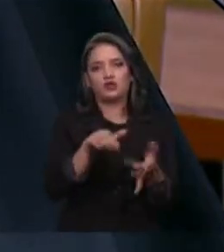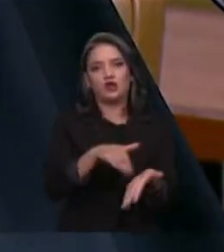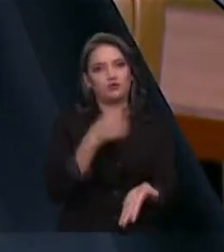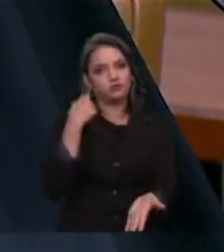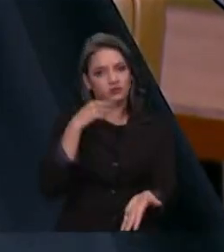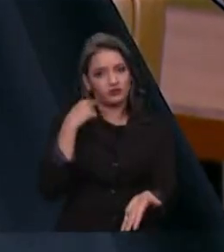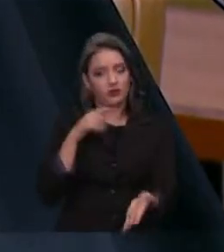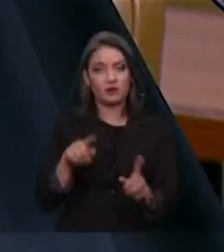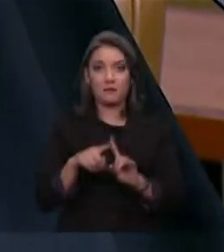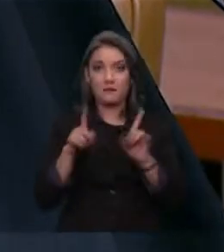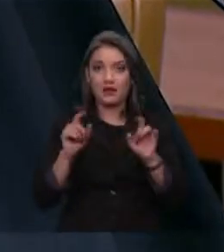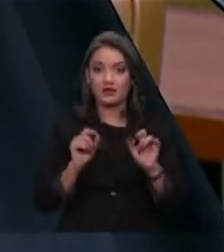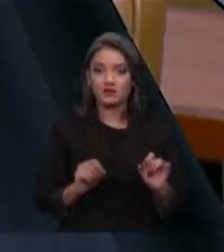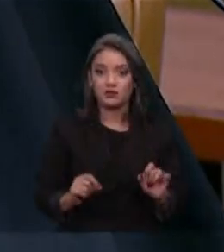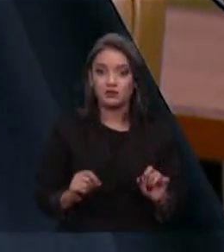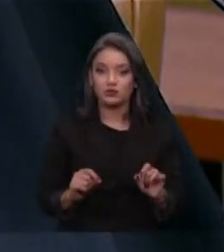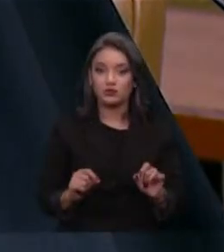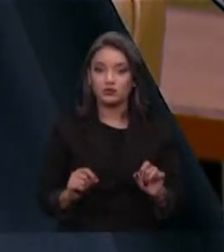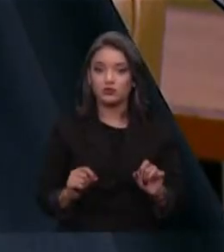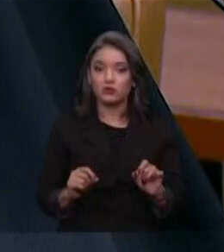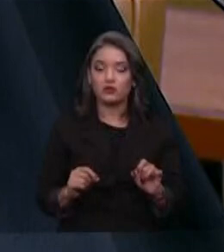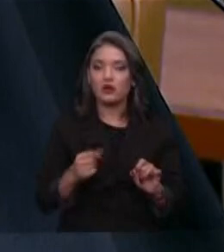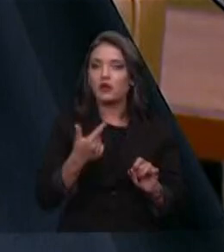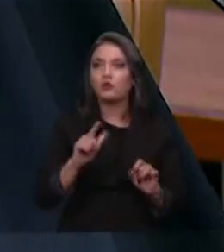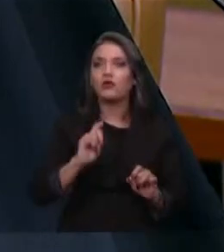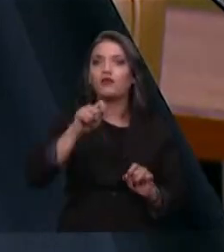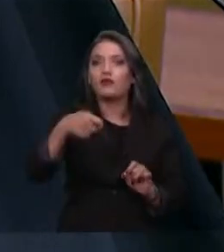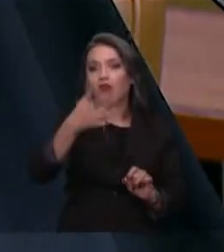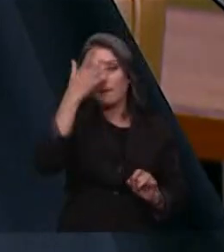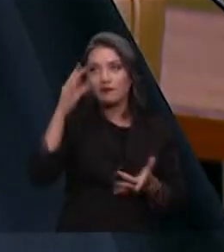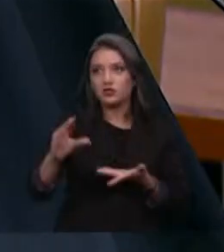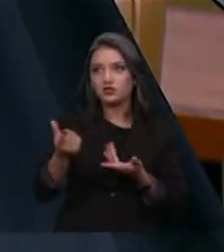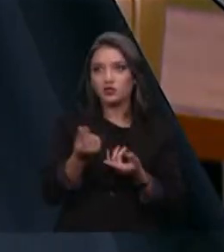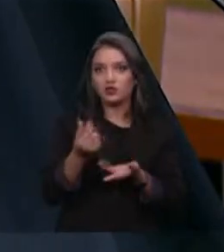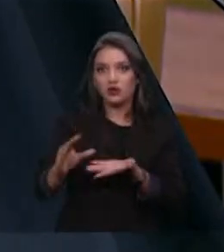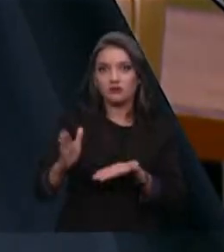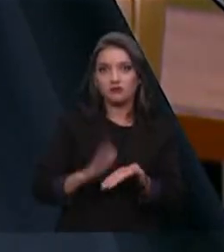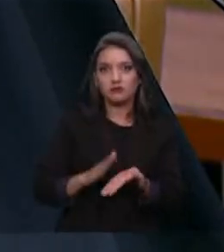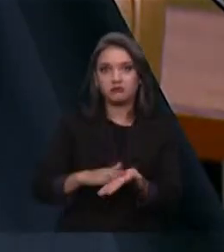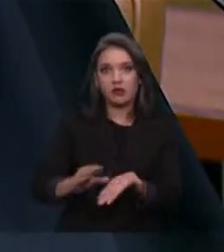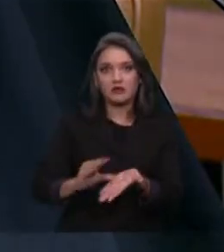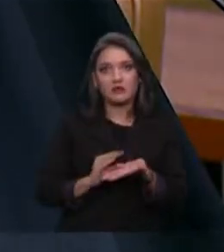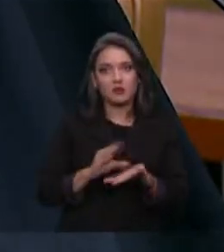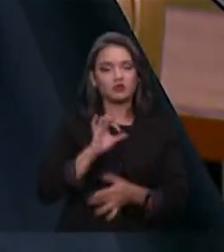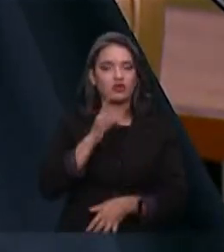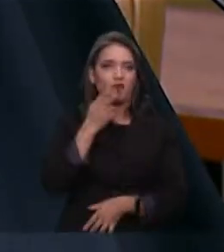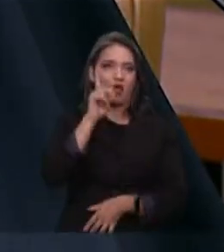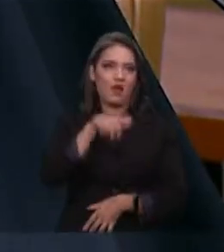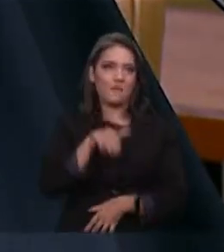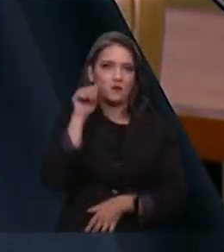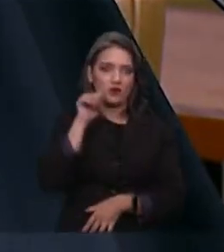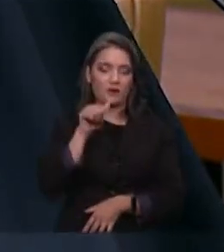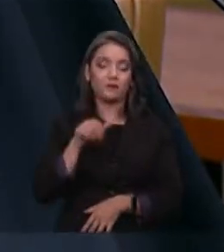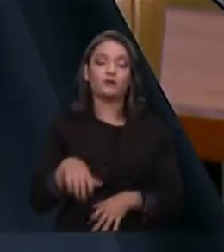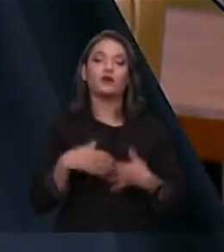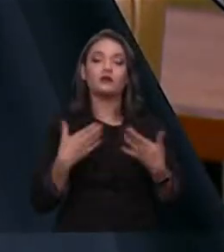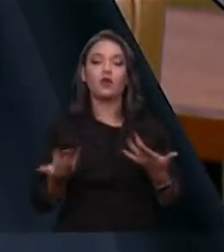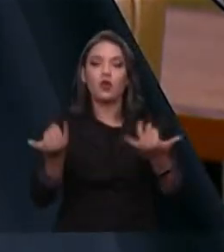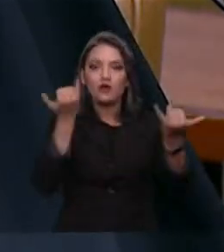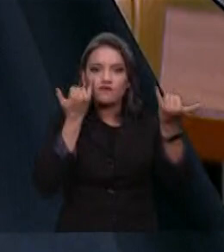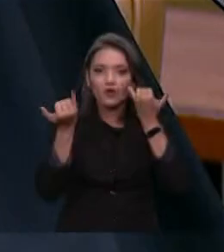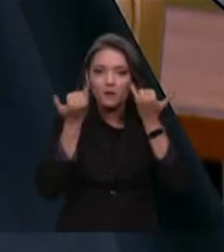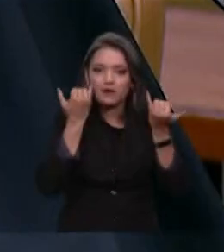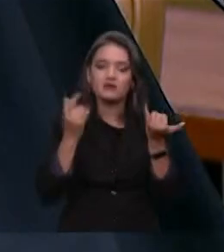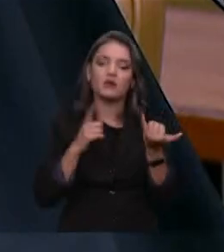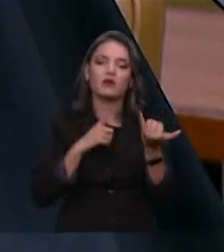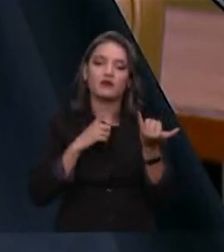no entanto, no apontamento do recebedor das quantias, afirmando apenas se tratar de uma mulher. Afora o conteúdo das informações